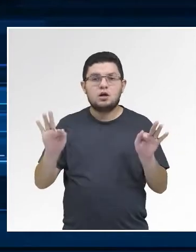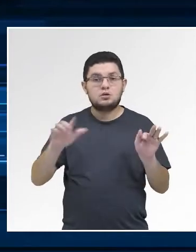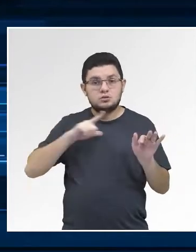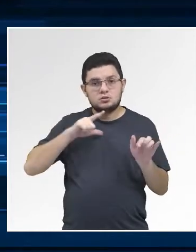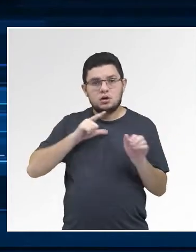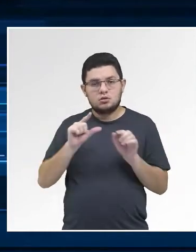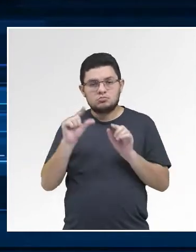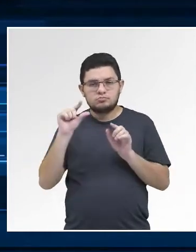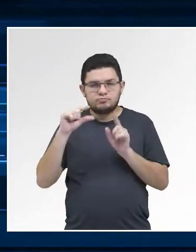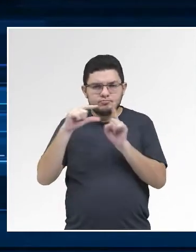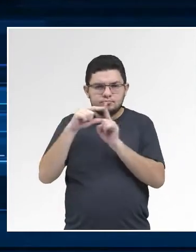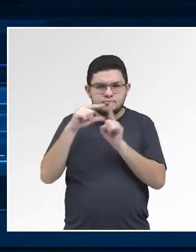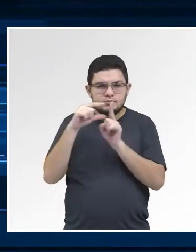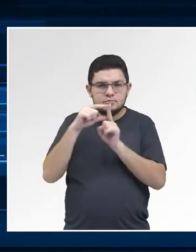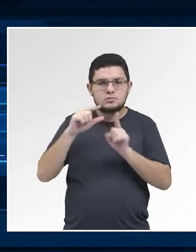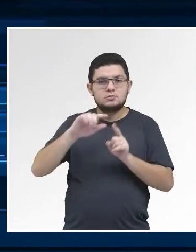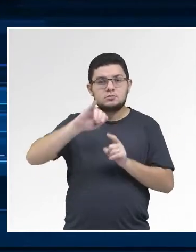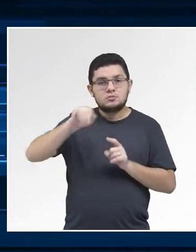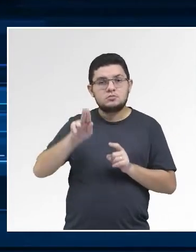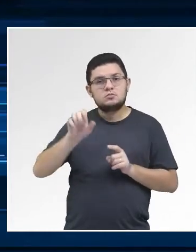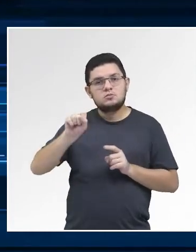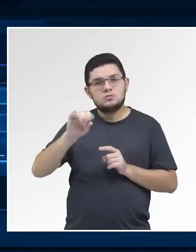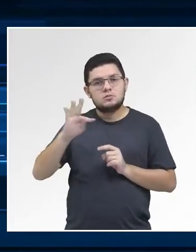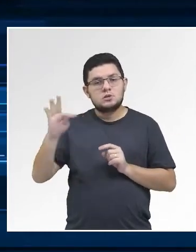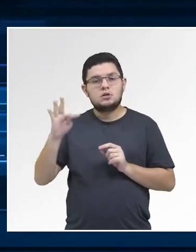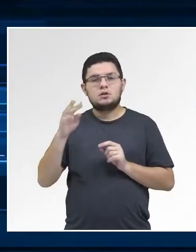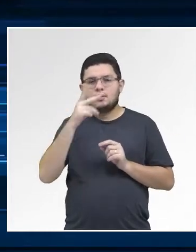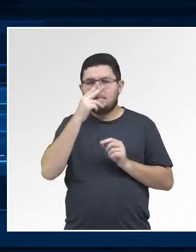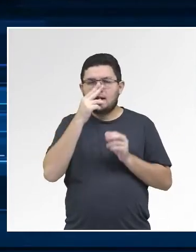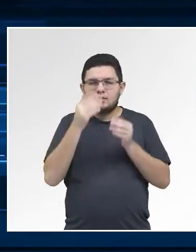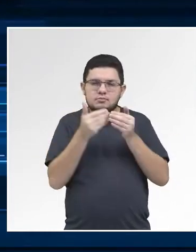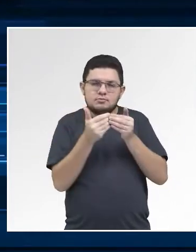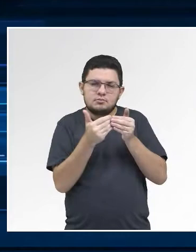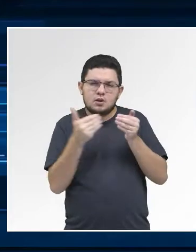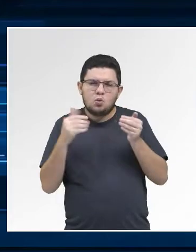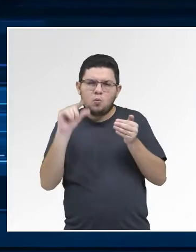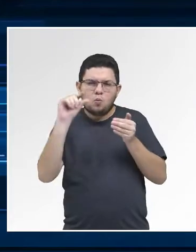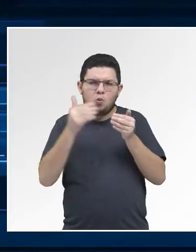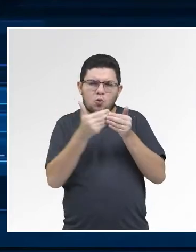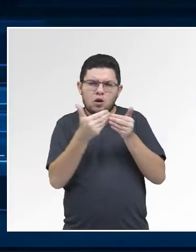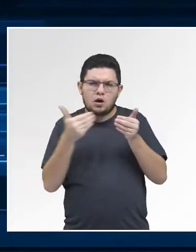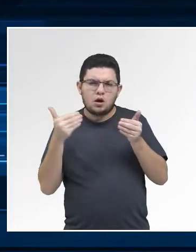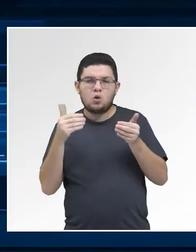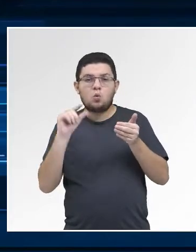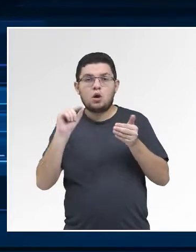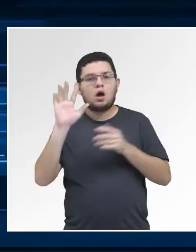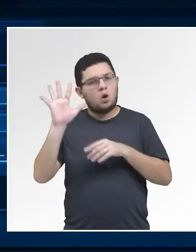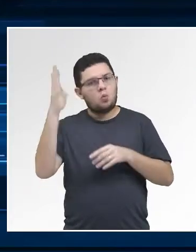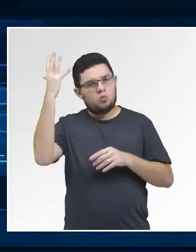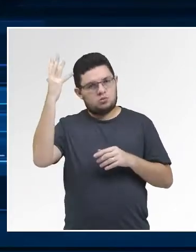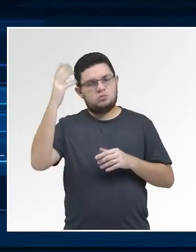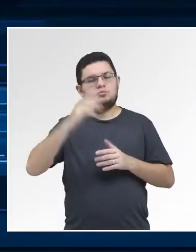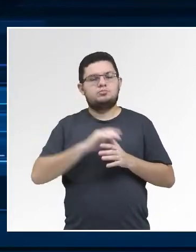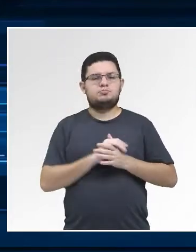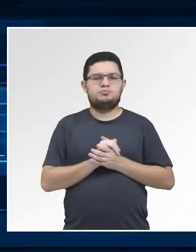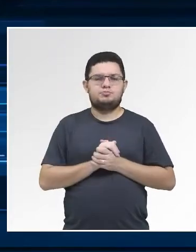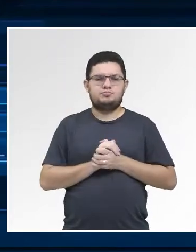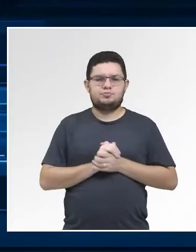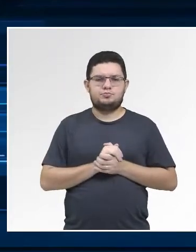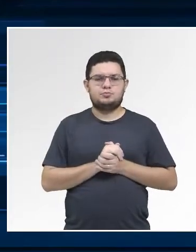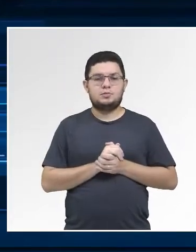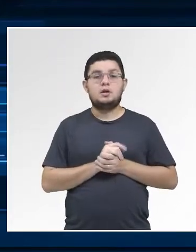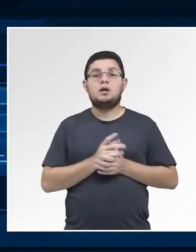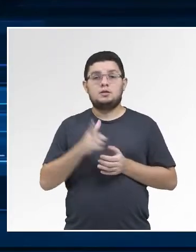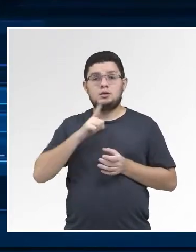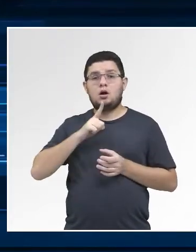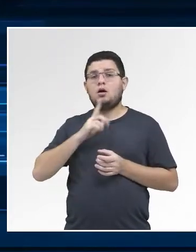ação acabou de acontecer em um momento bem curto do passado, bem, quase no presente. O exemplo que tem ali é